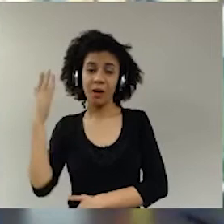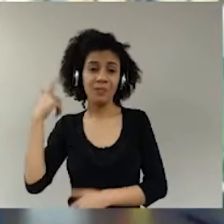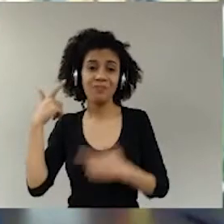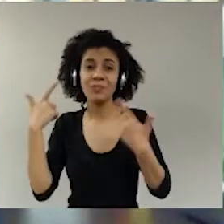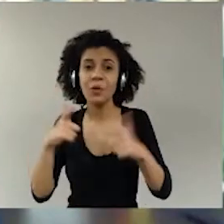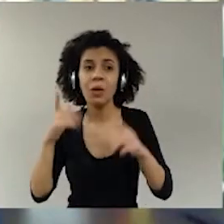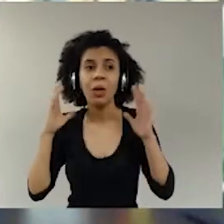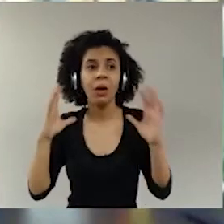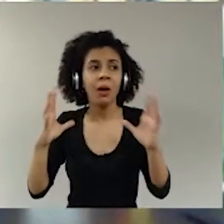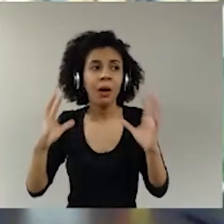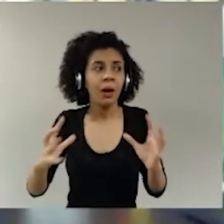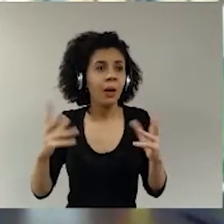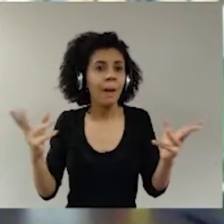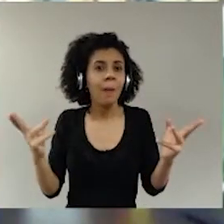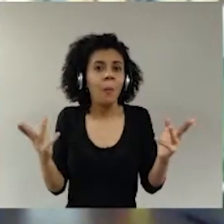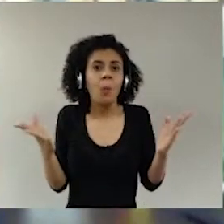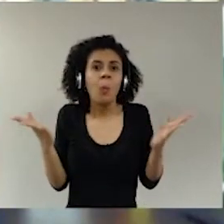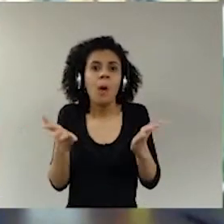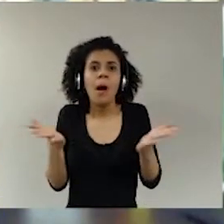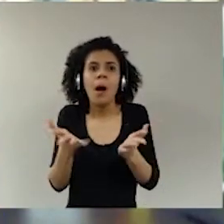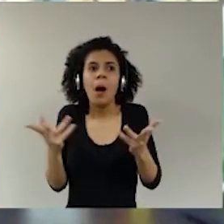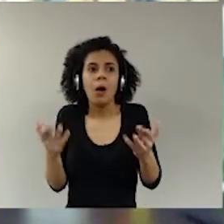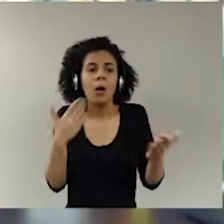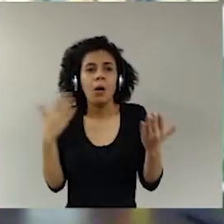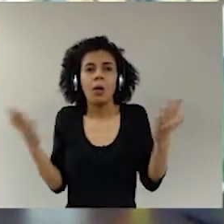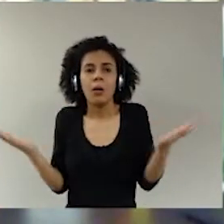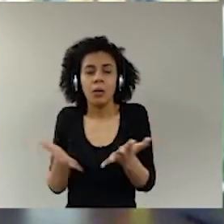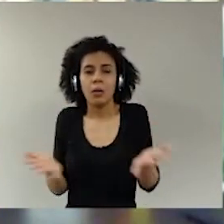tamanha envergadura e